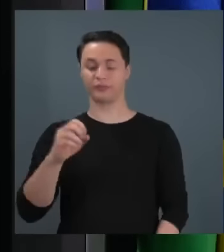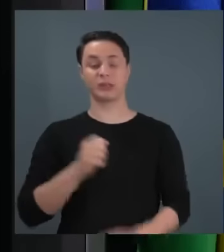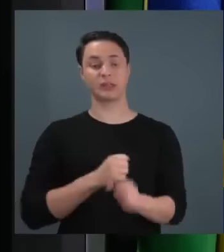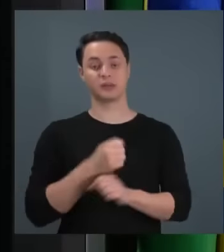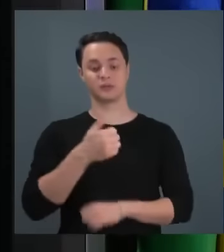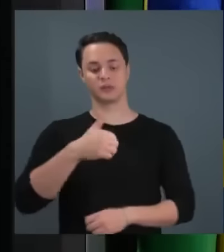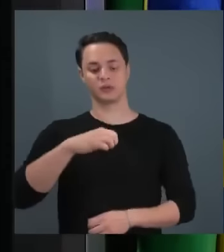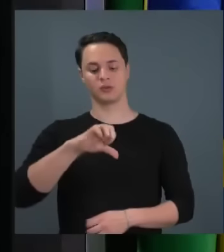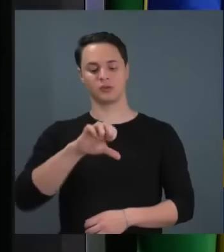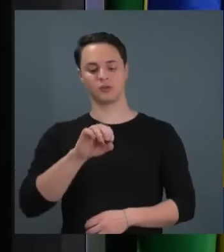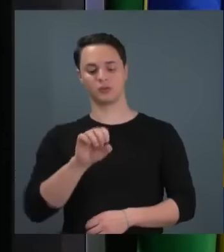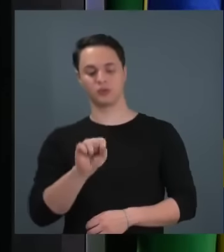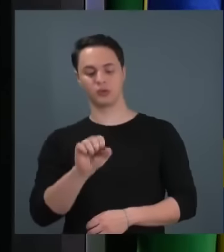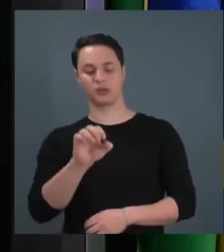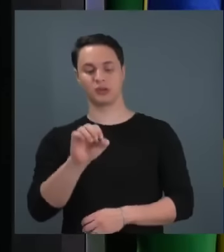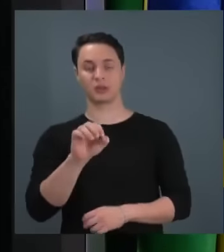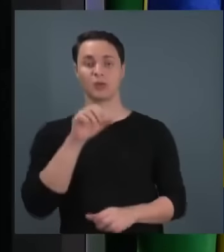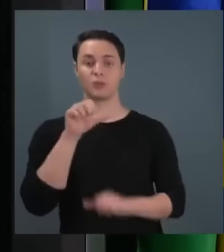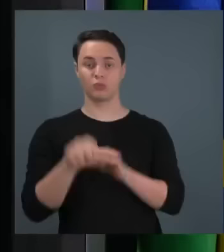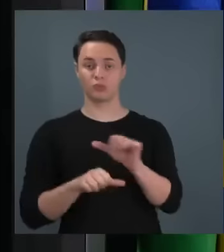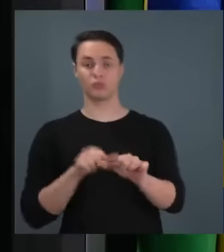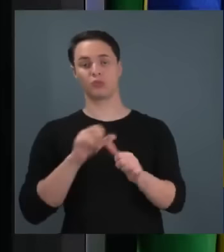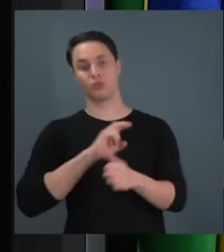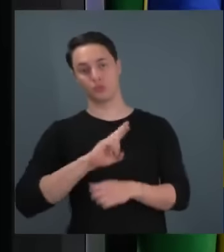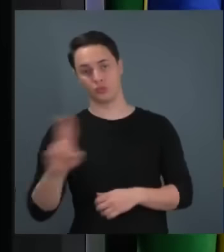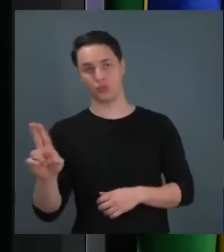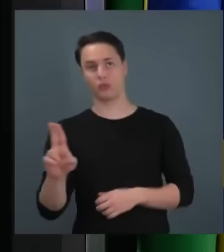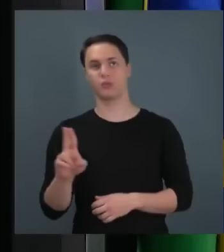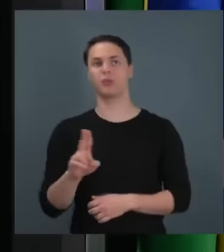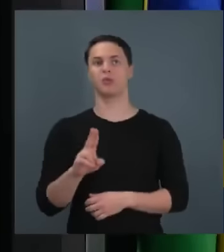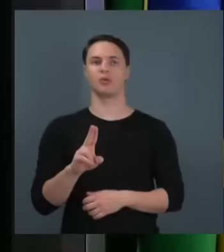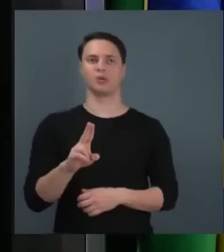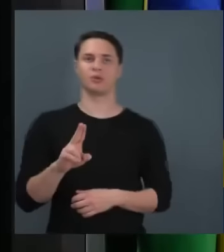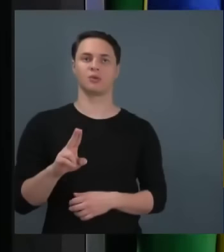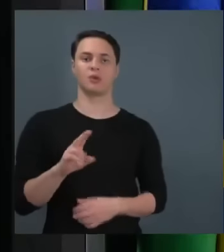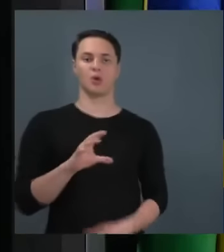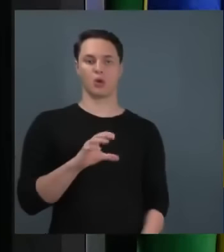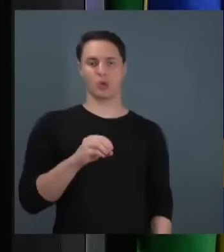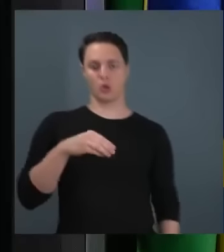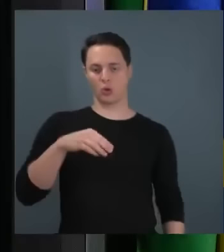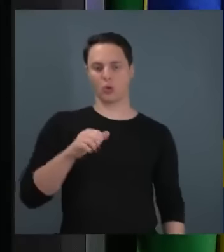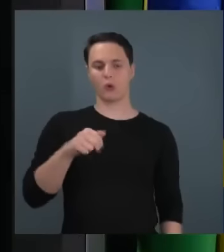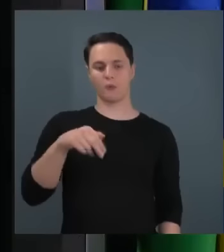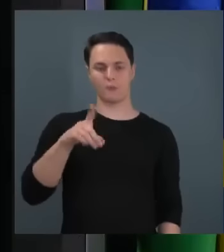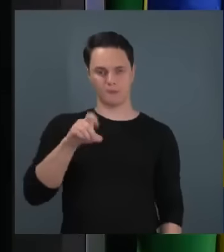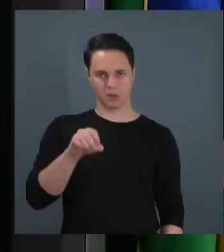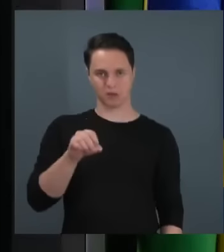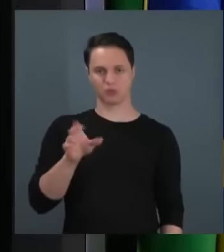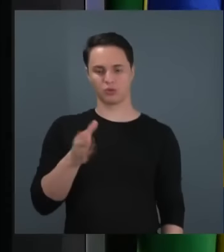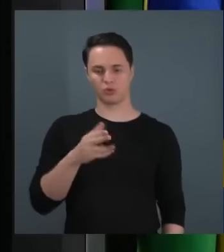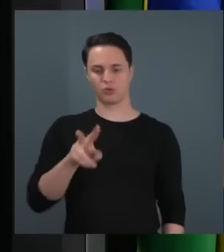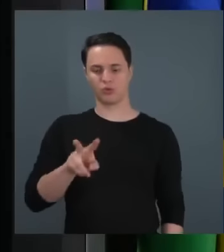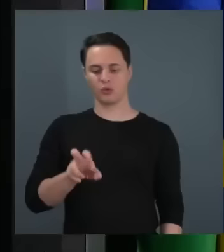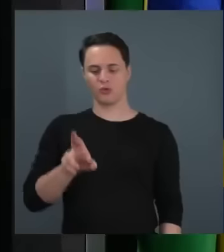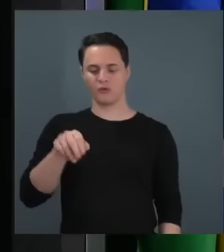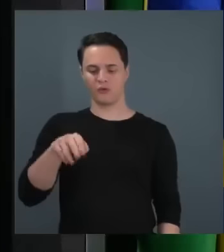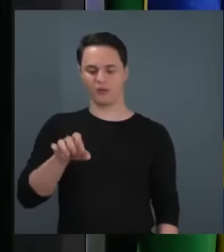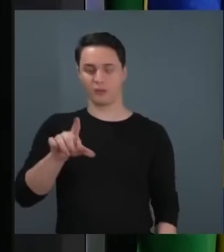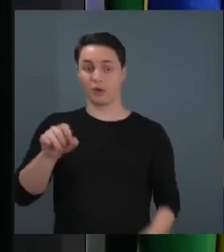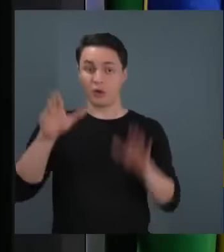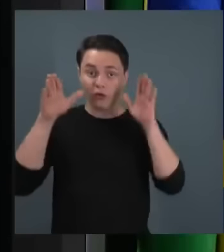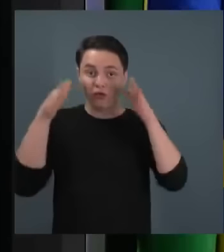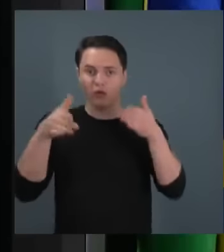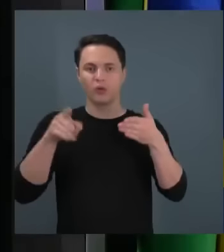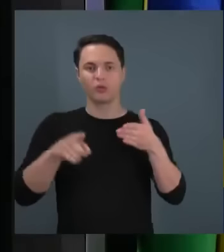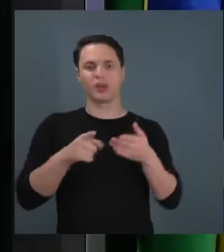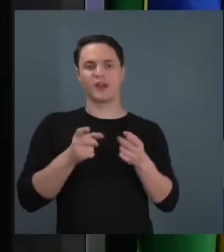a organização passa a adotar como denominação, abro aspas, o Comando Vermelho, com foco no tráfico de drogas